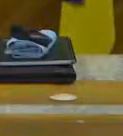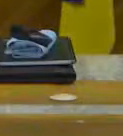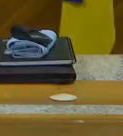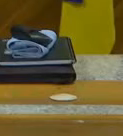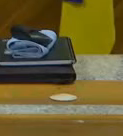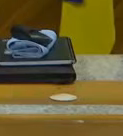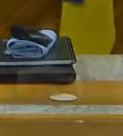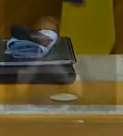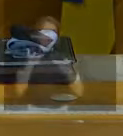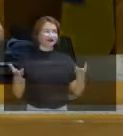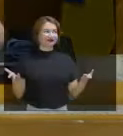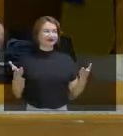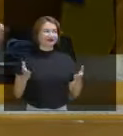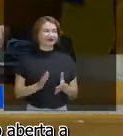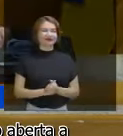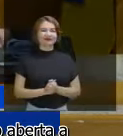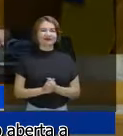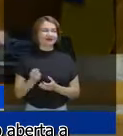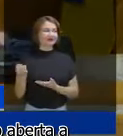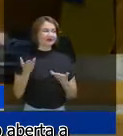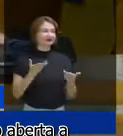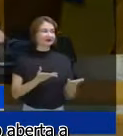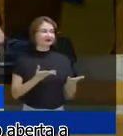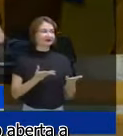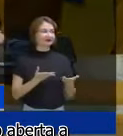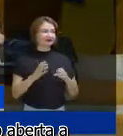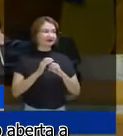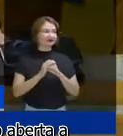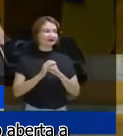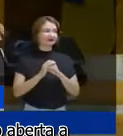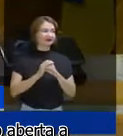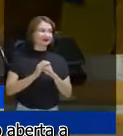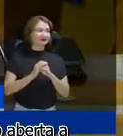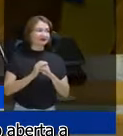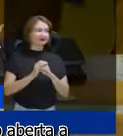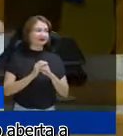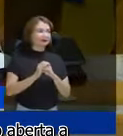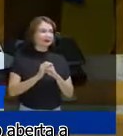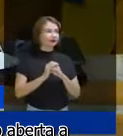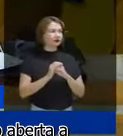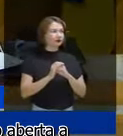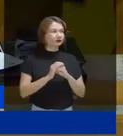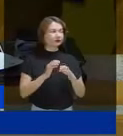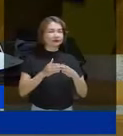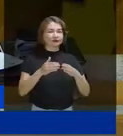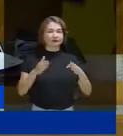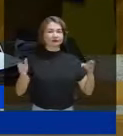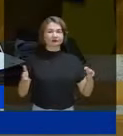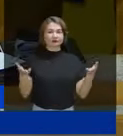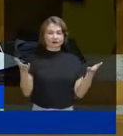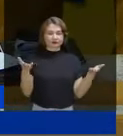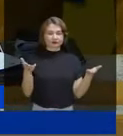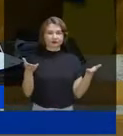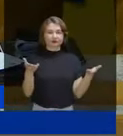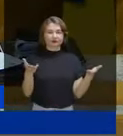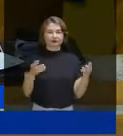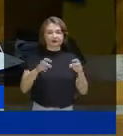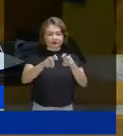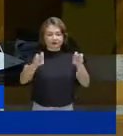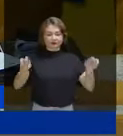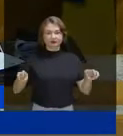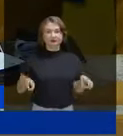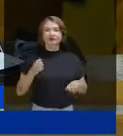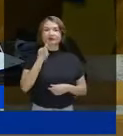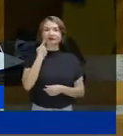Boa tarde a todos, sejam bem-vindos ao TRE. Declaro aberta a nossa sessão. Foco no presidente do Tribunal Regional Eleitoral, 12 de julho